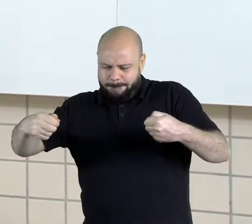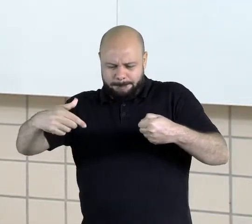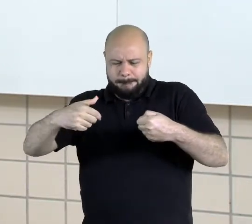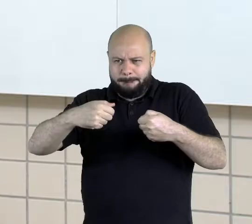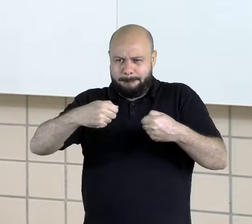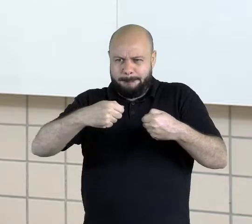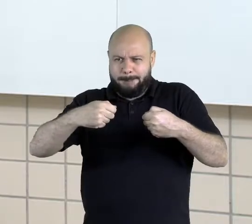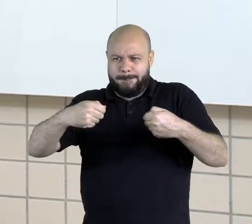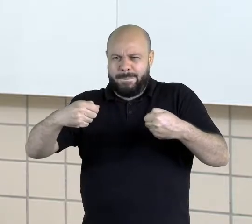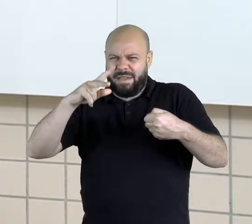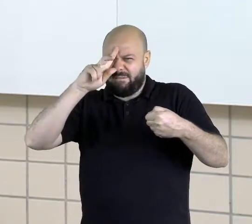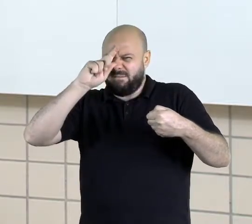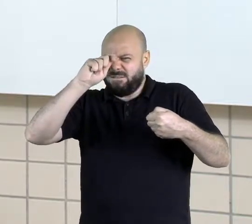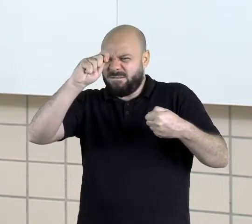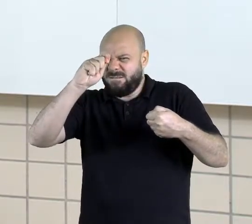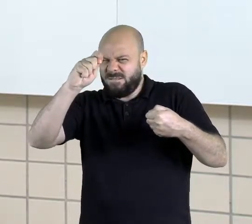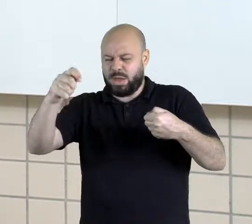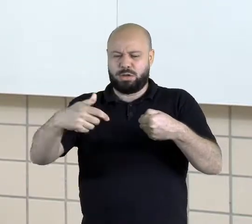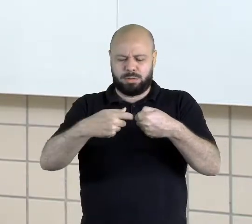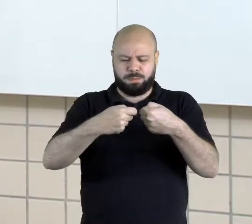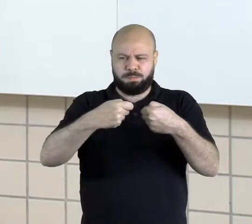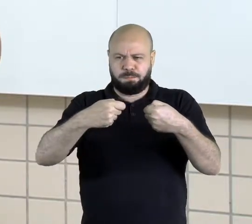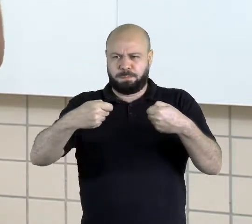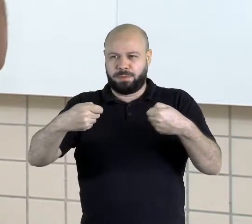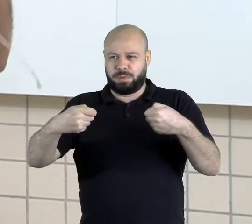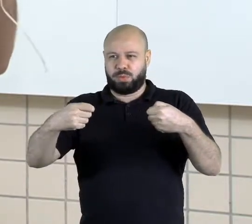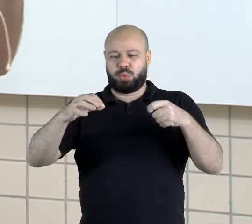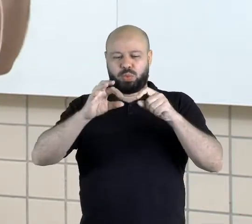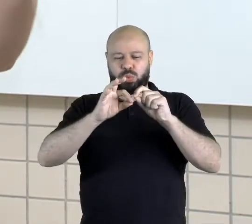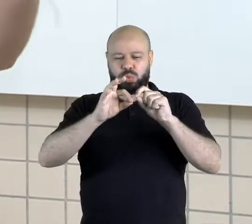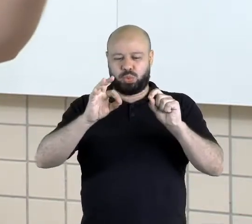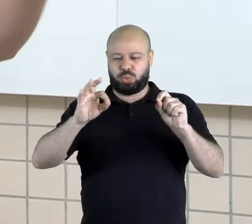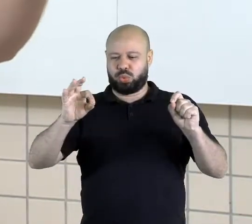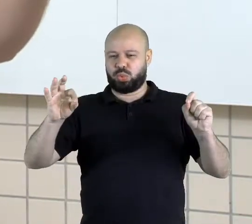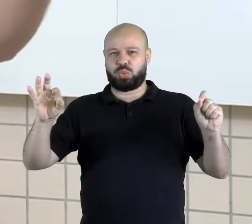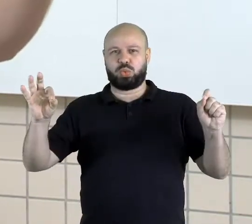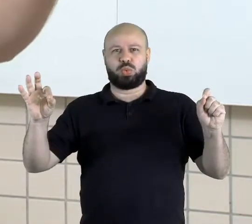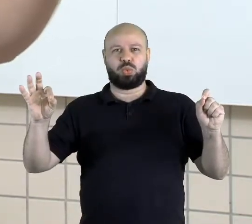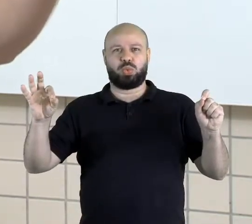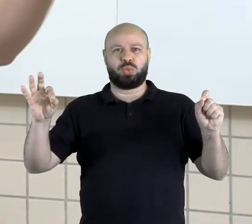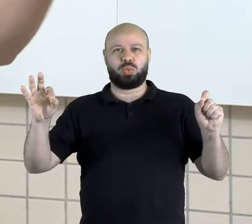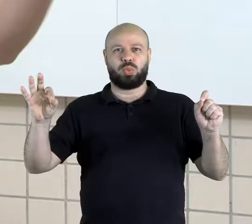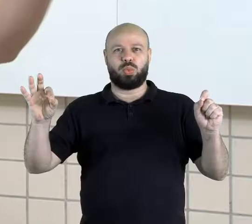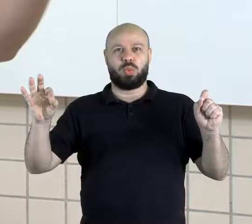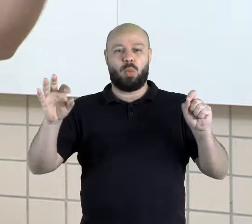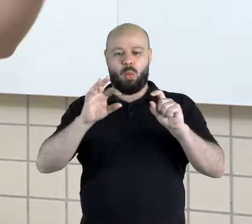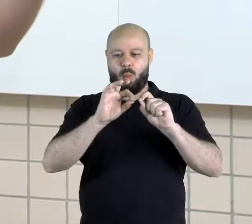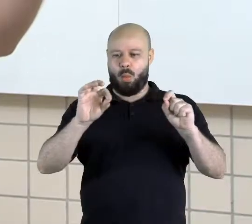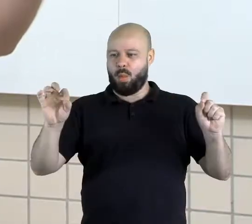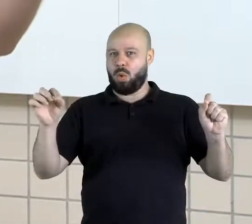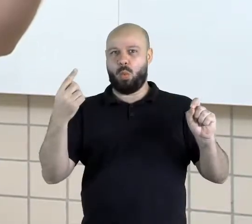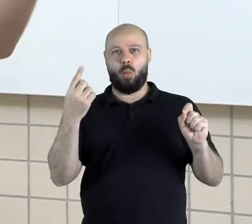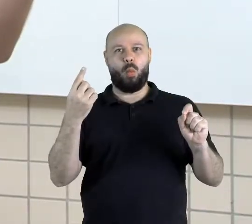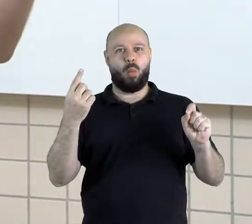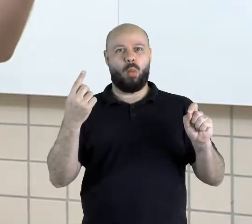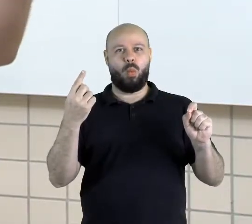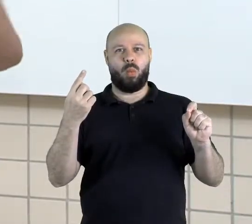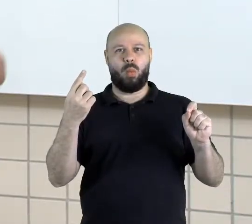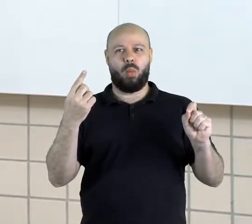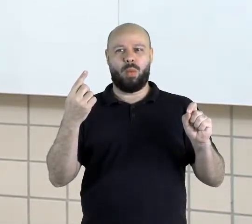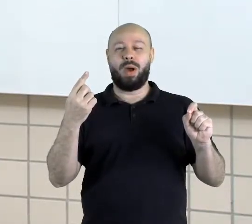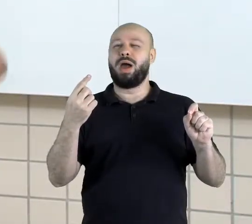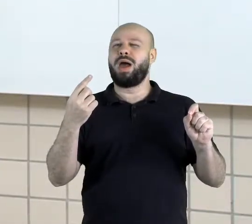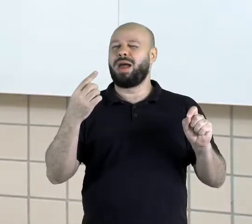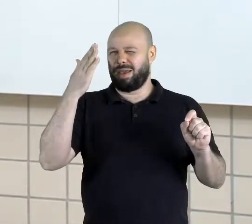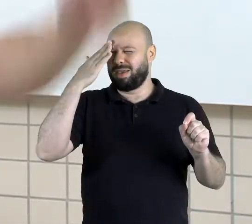força, força, força, força, força, força, força, e o nosso cordão virou um só. Quer